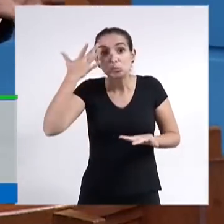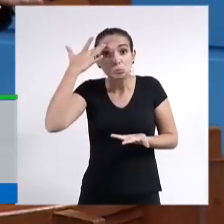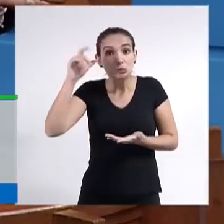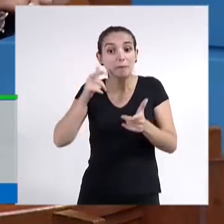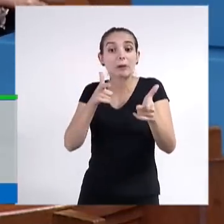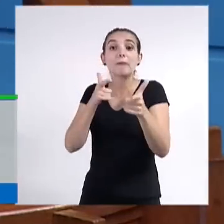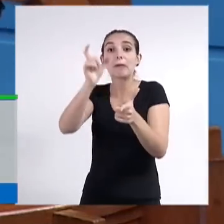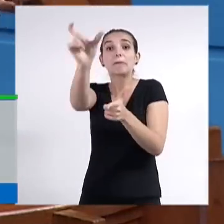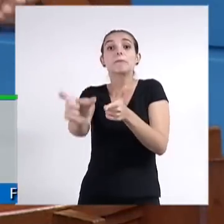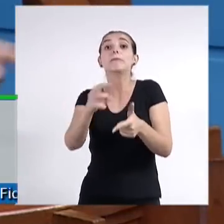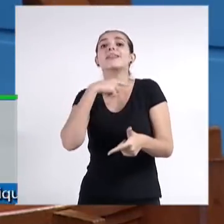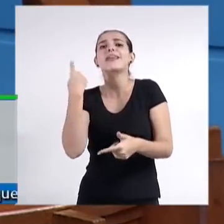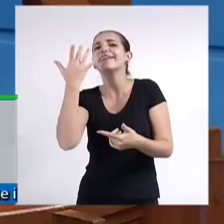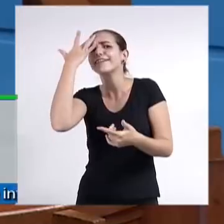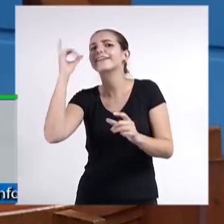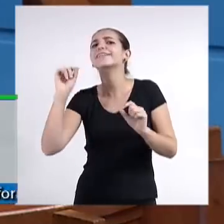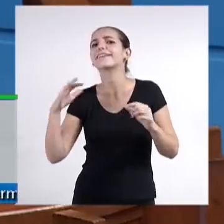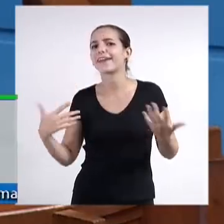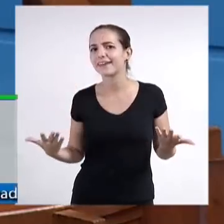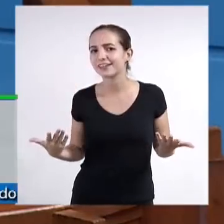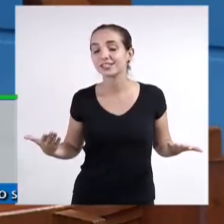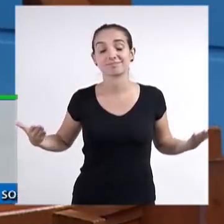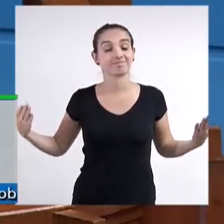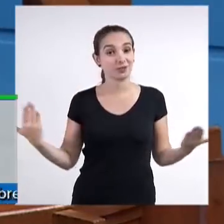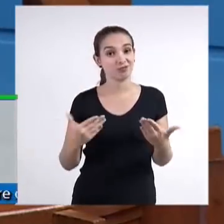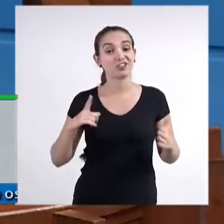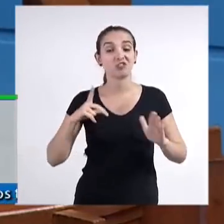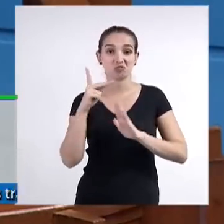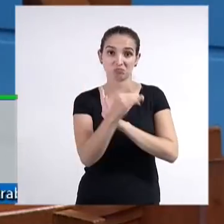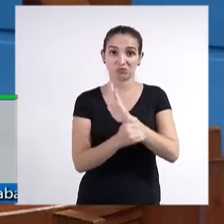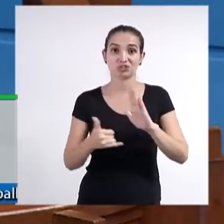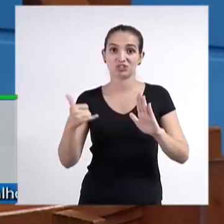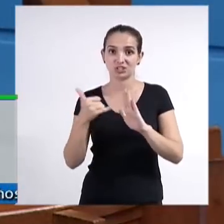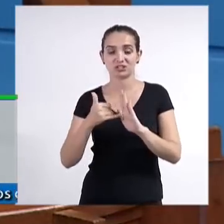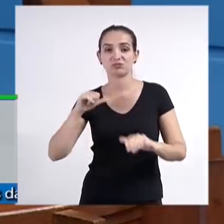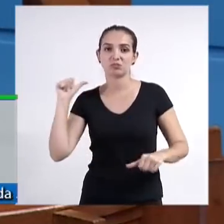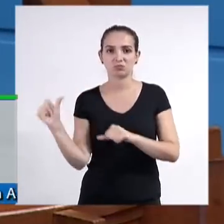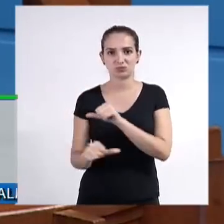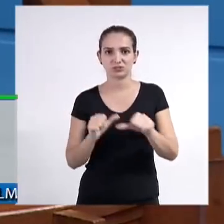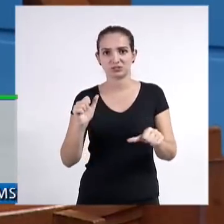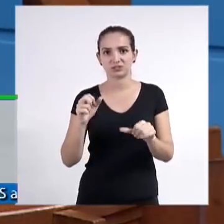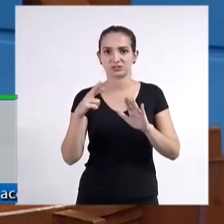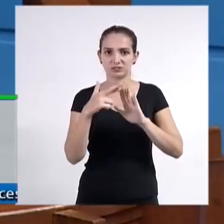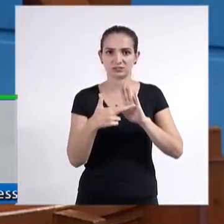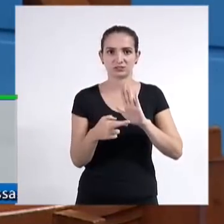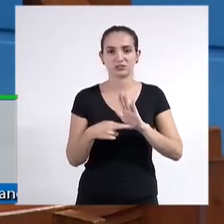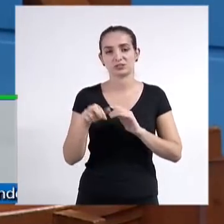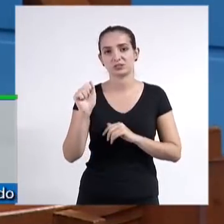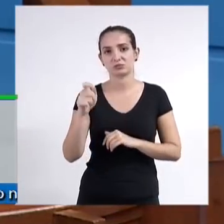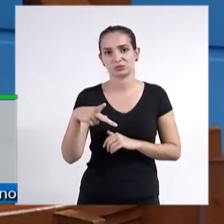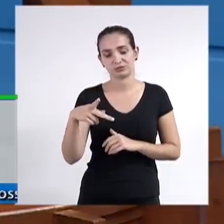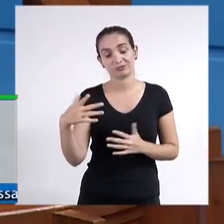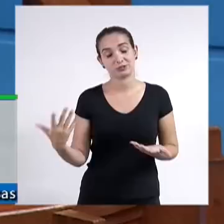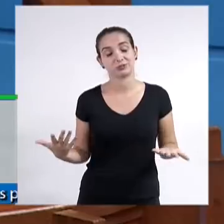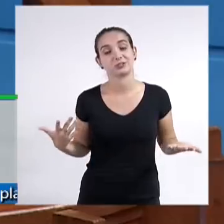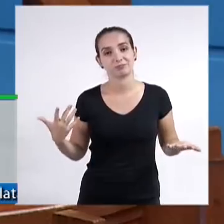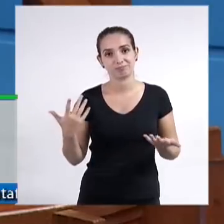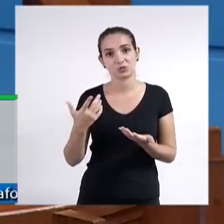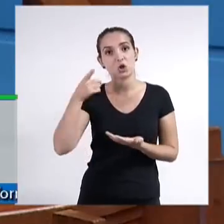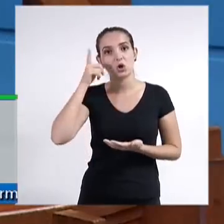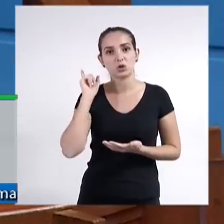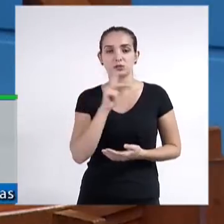metralhando quem com esse projeto da reforma da Previdência apresentado pelo presidente Bolsonaro ontem?